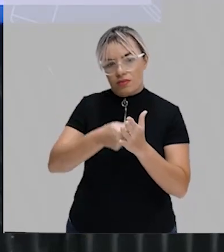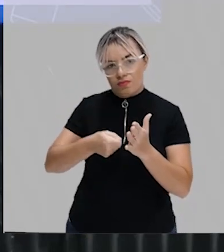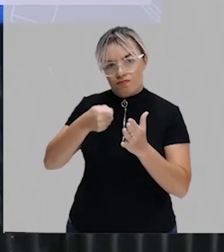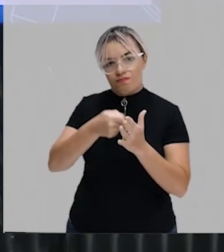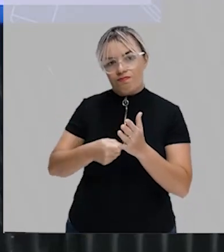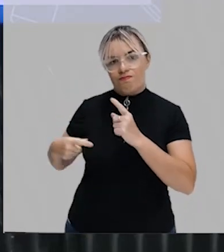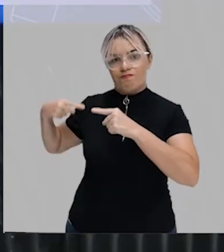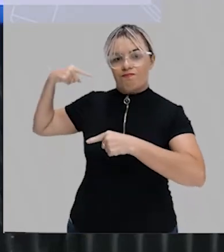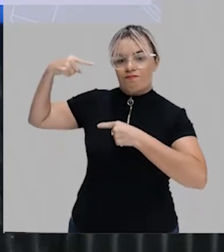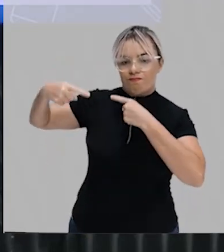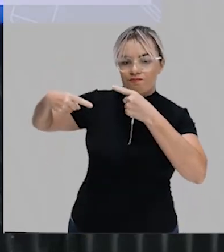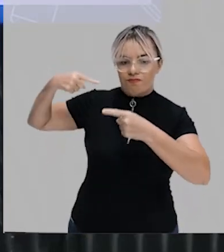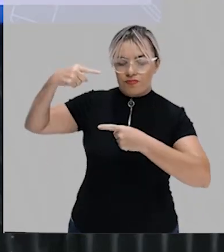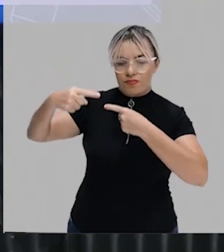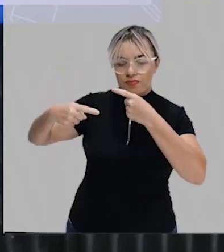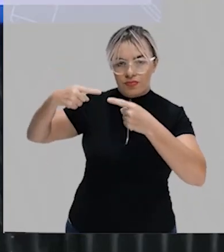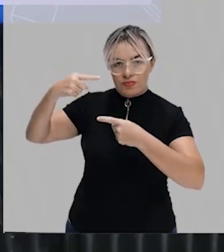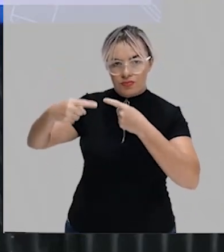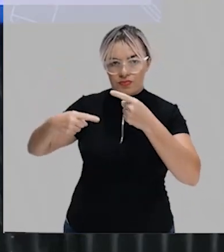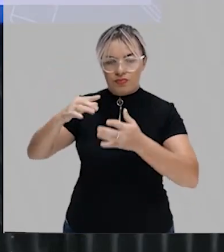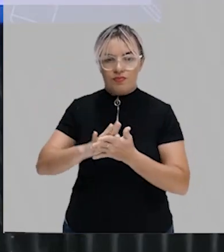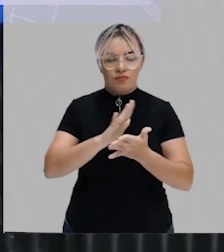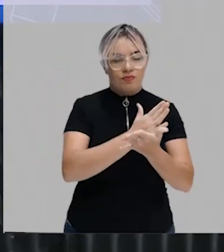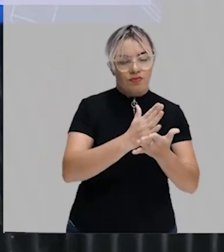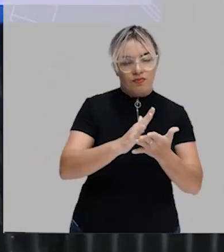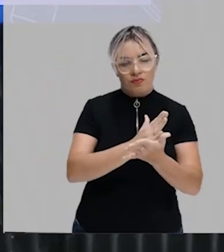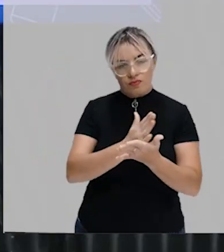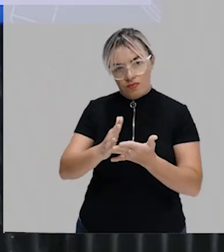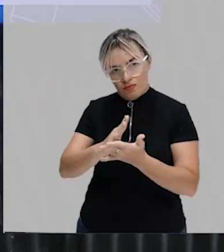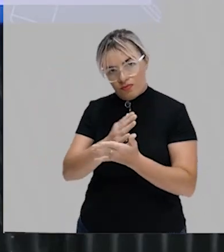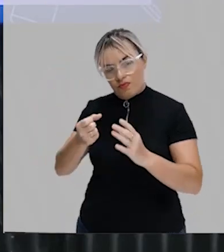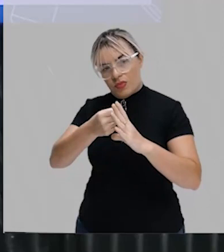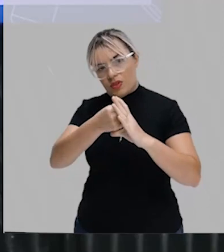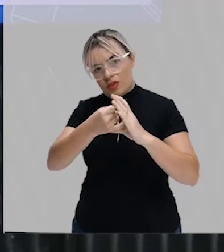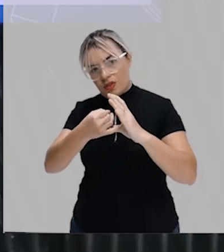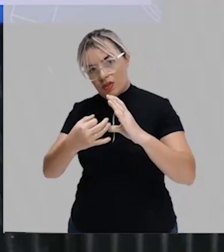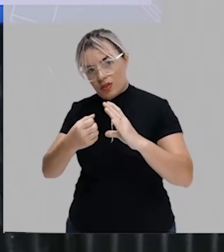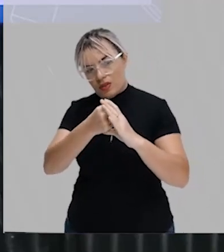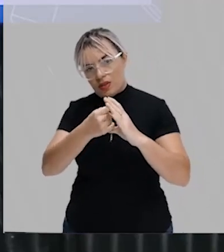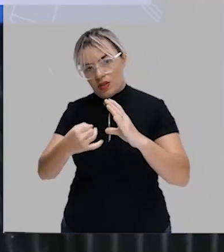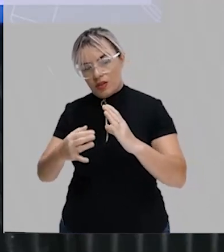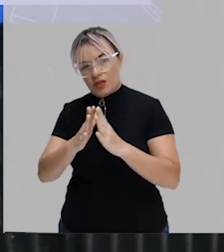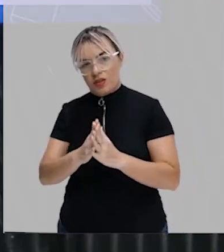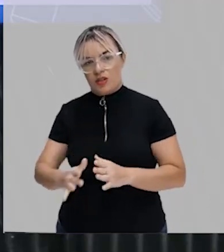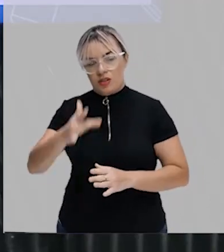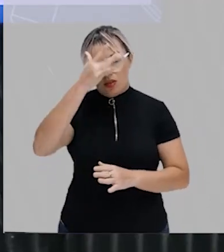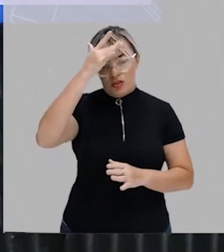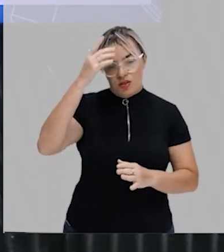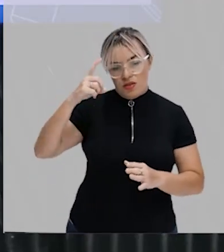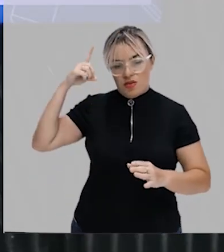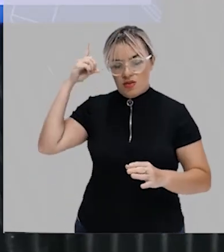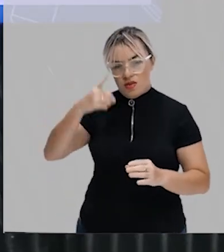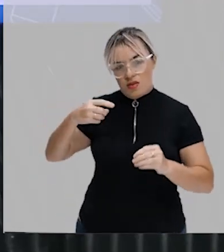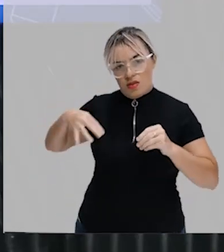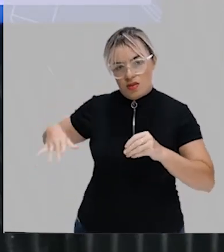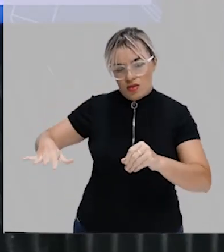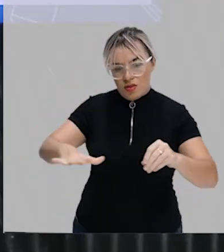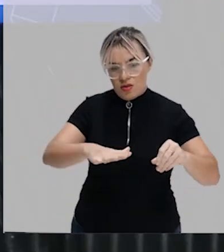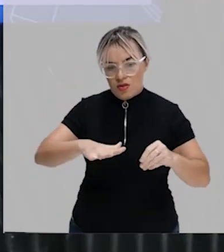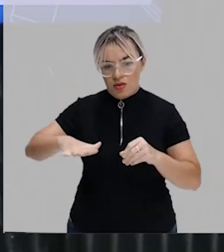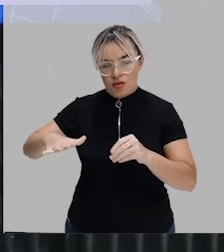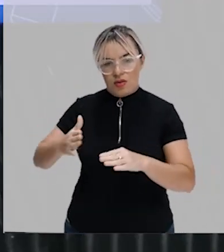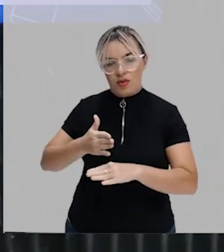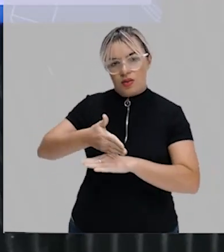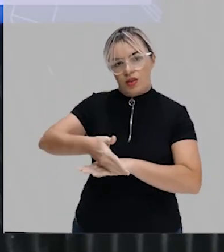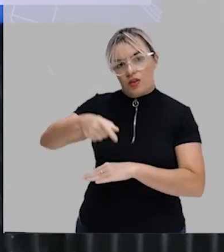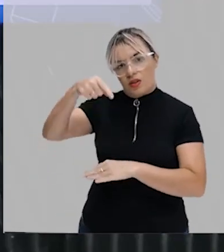hereditário. Observe que alguns elementos, né, feudais vão estar presentes aqui dentro do sistema